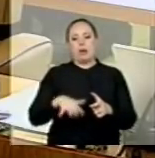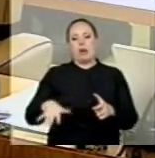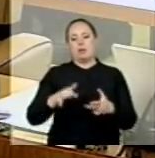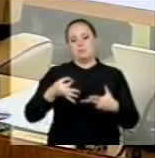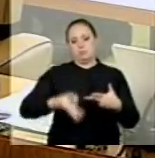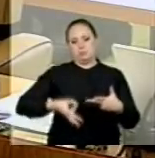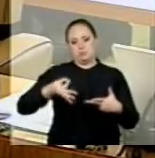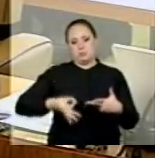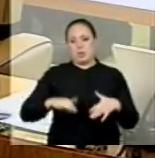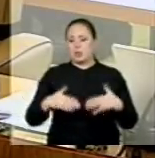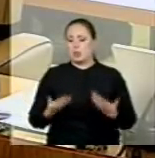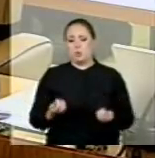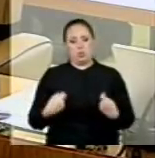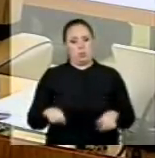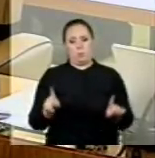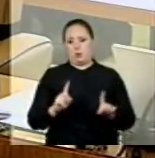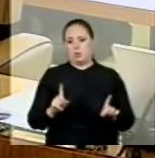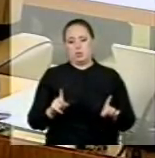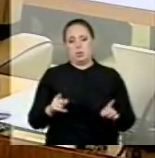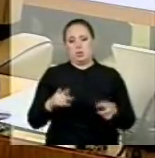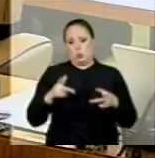justificável estender-lhes igual